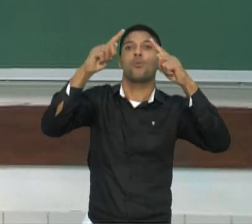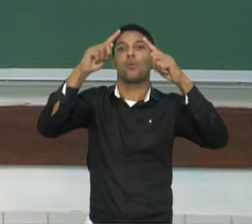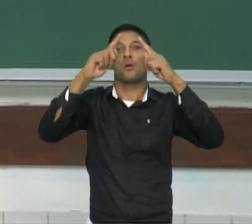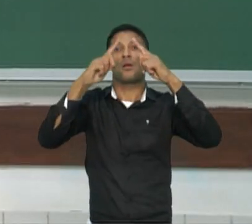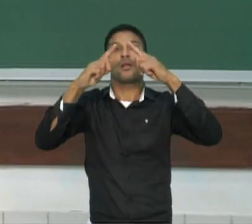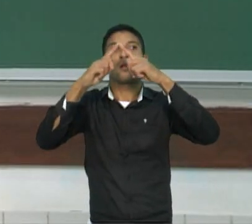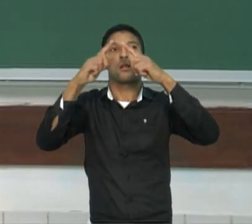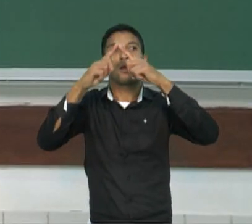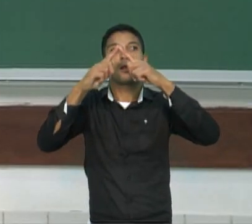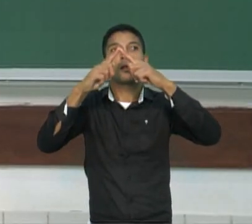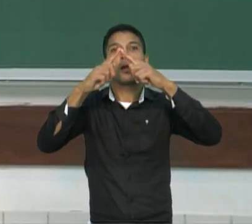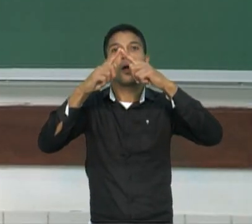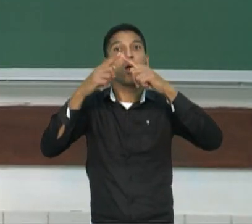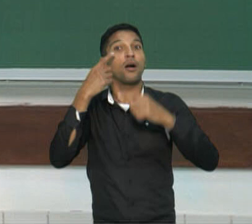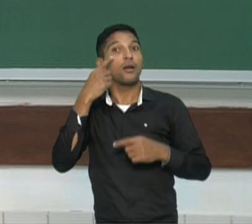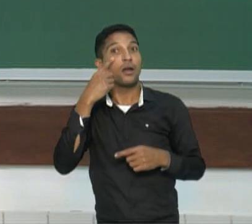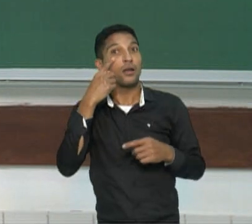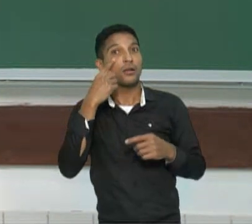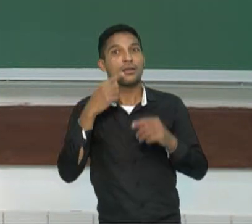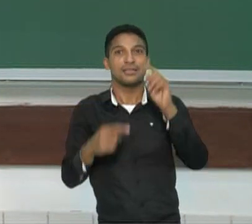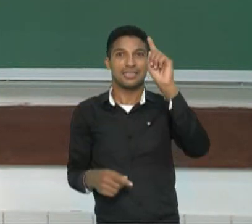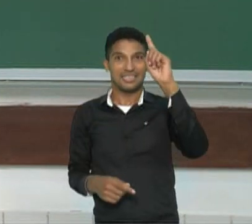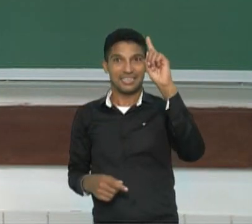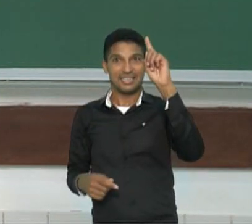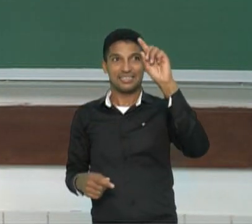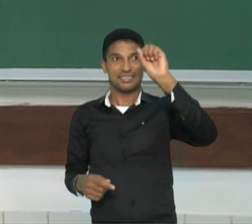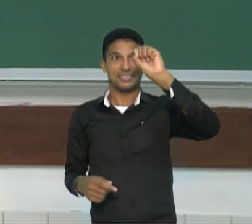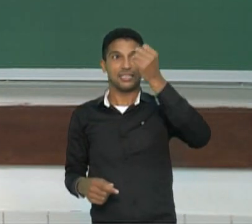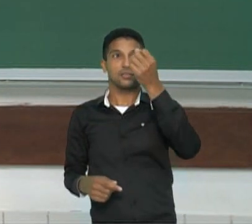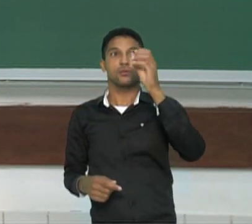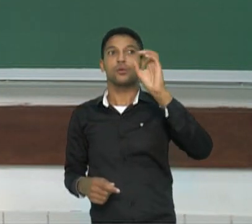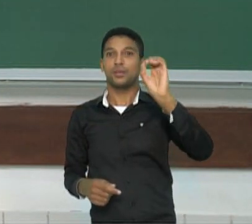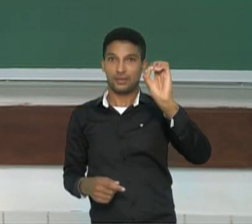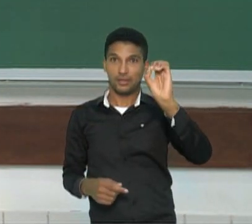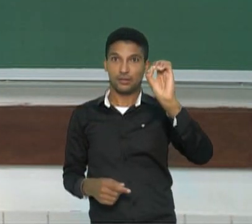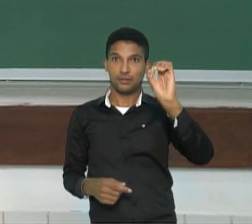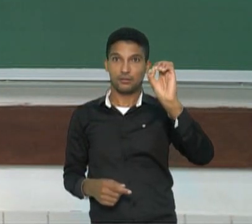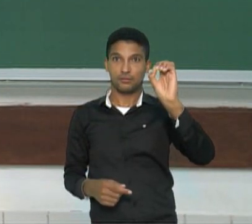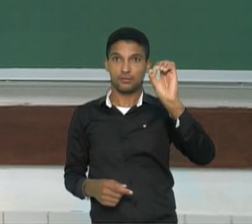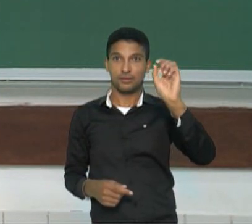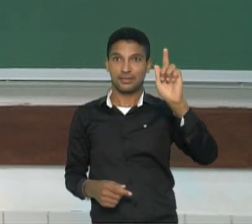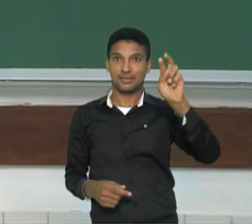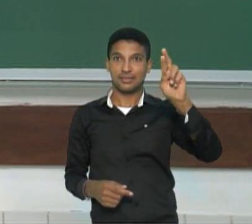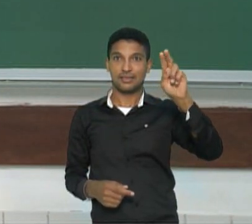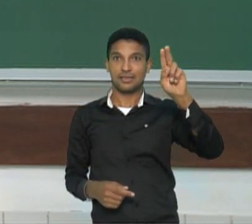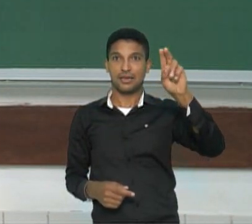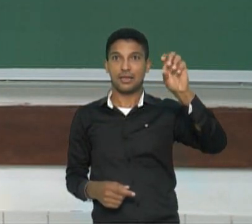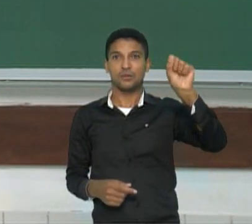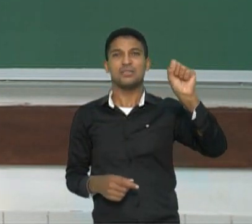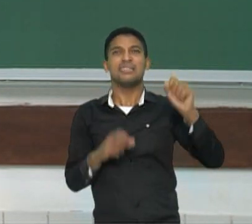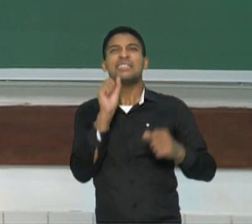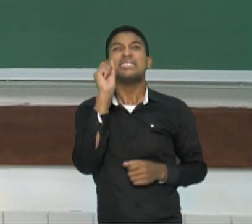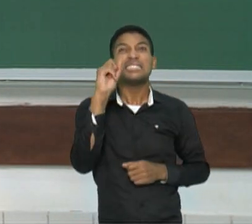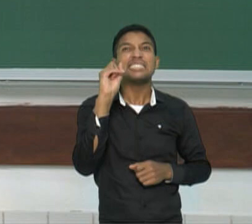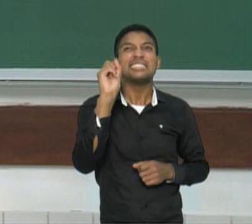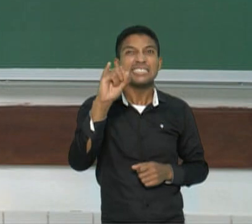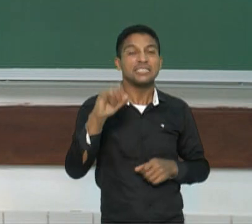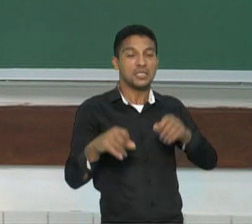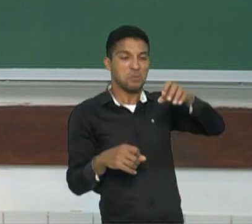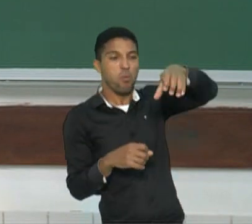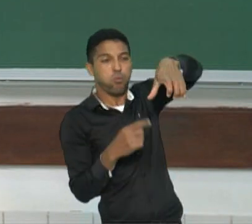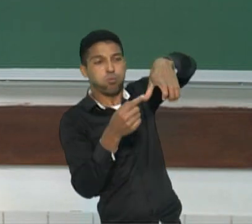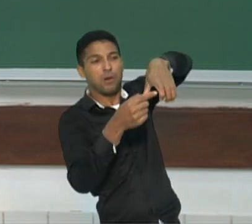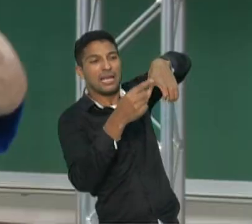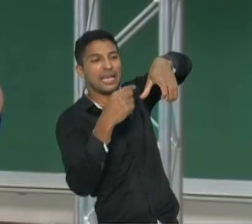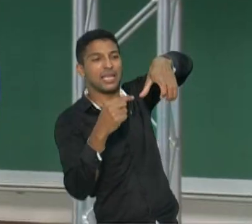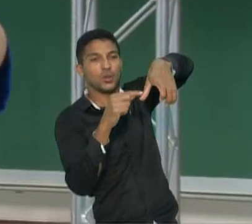bem artesanal para você. Quando a gente faz o redondinho, o peso vira sobre o contraforme, né? Sobre os contrafortes. As